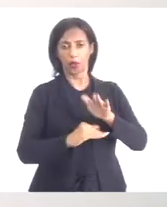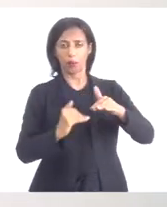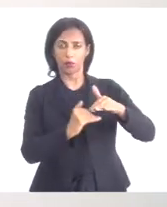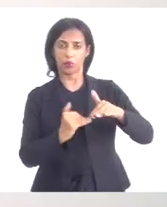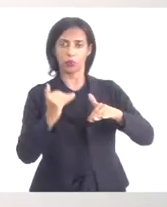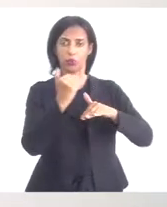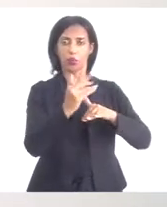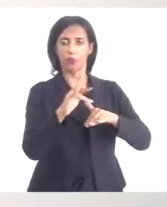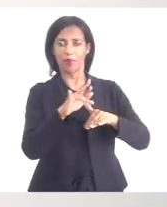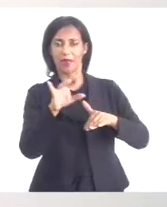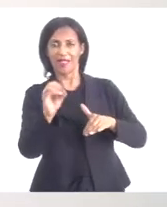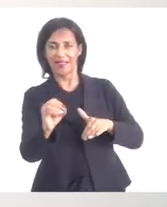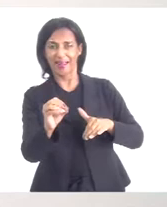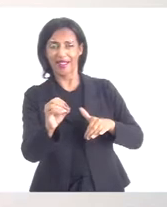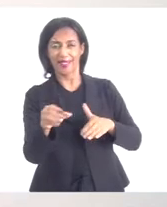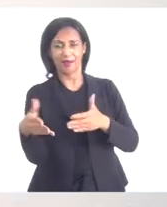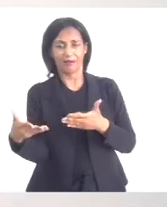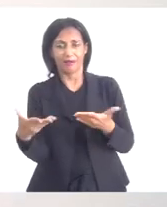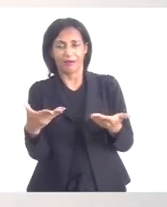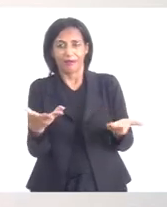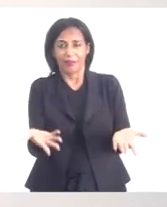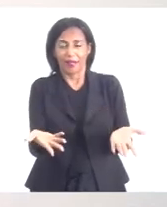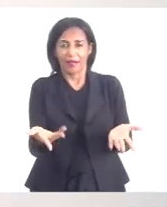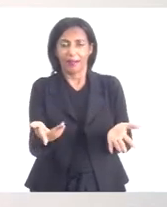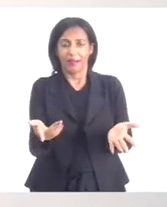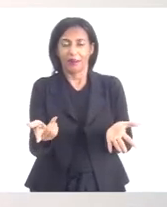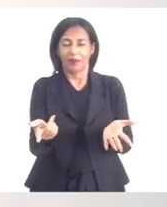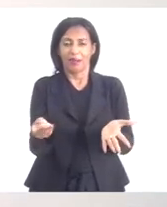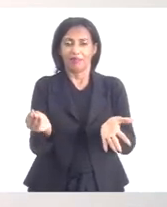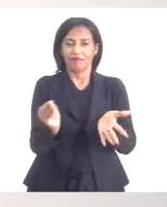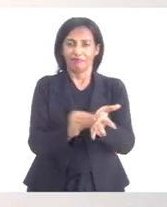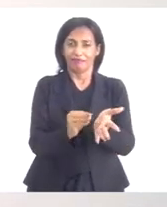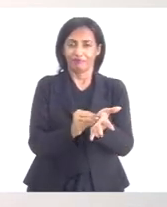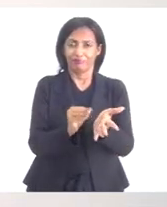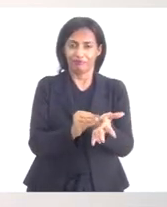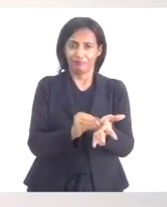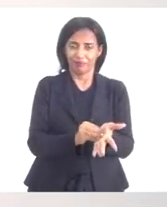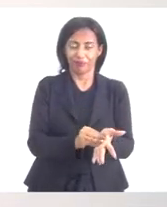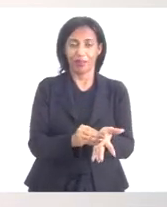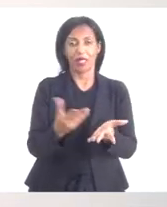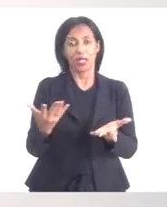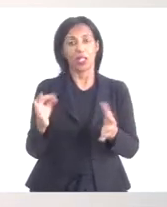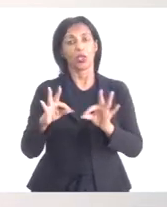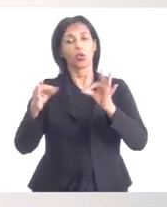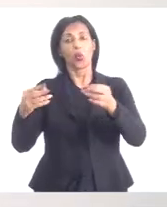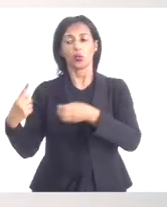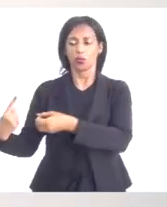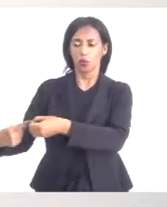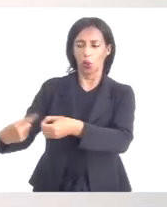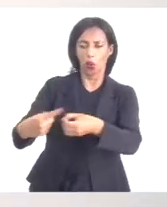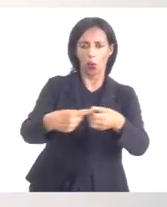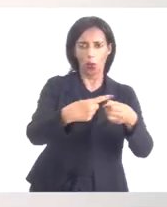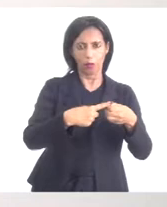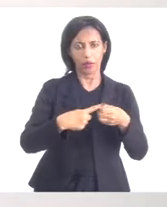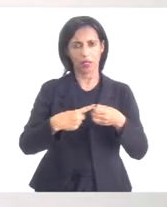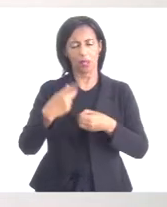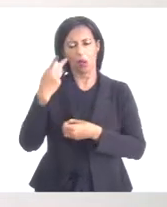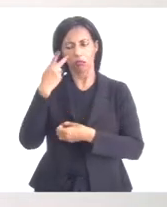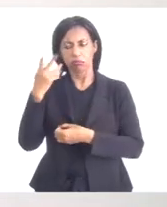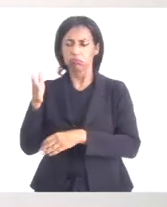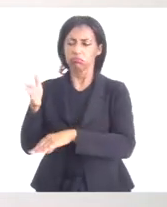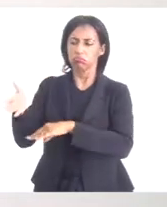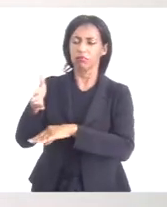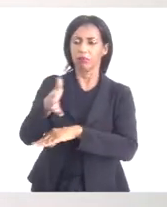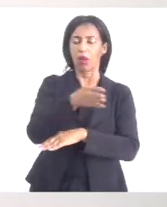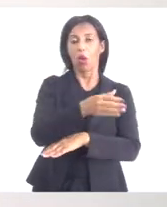superar Rio está muito aquém do desejado em todos os municípios que a comissão especial esteve